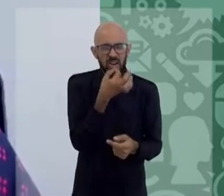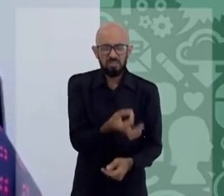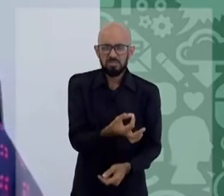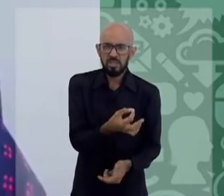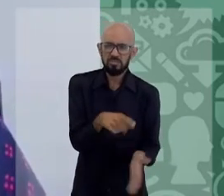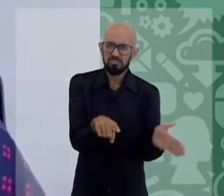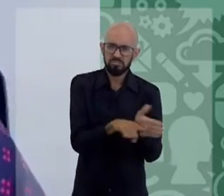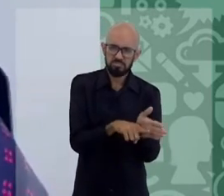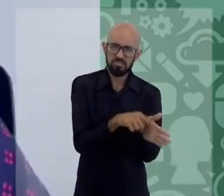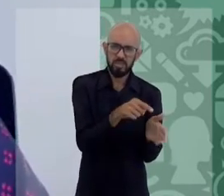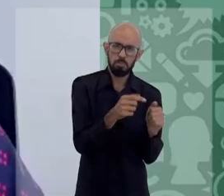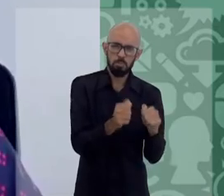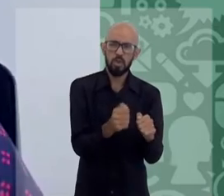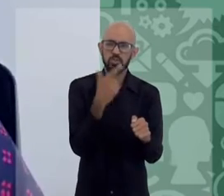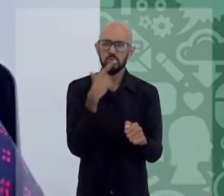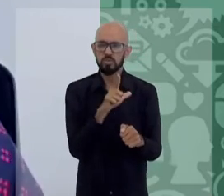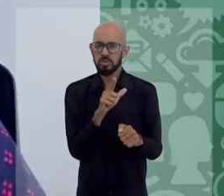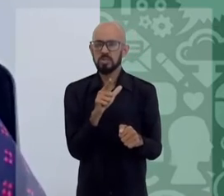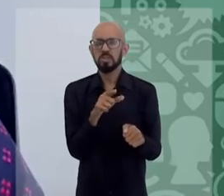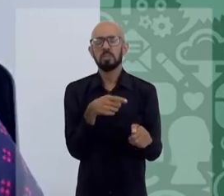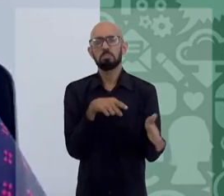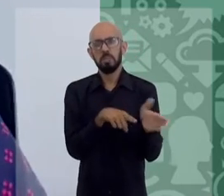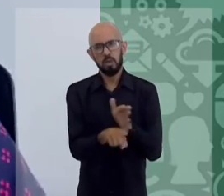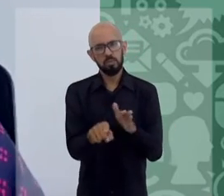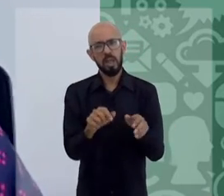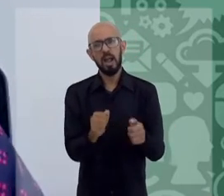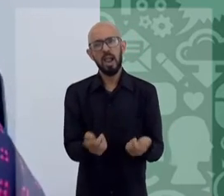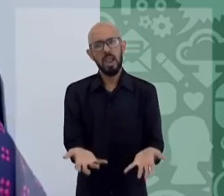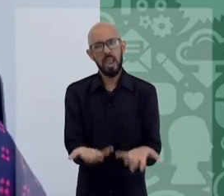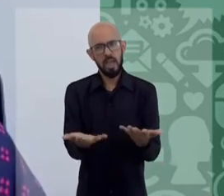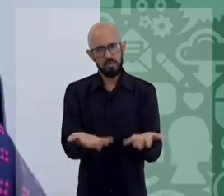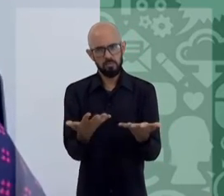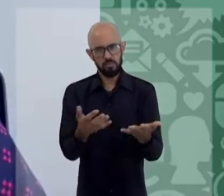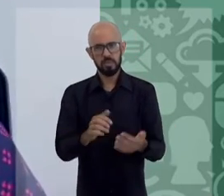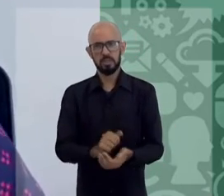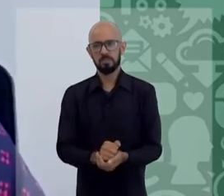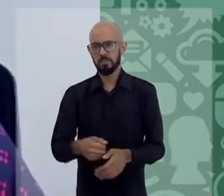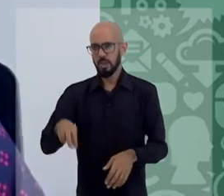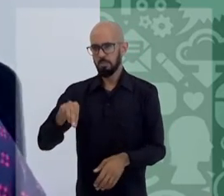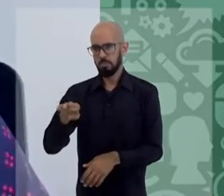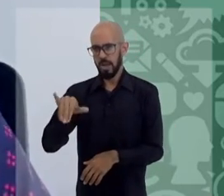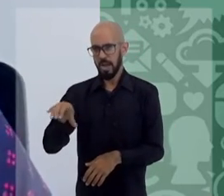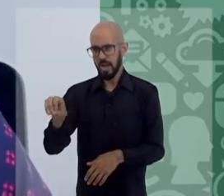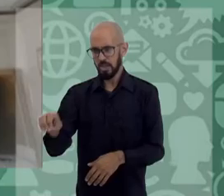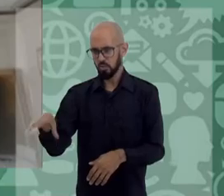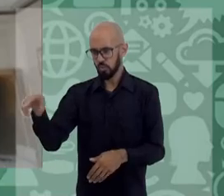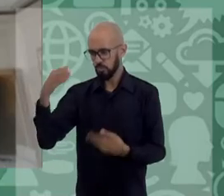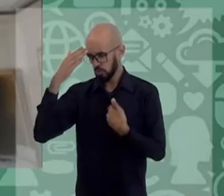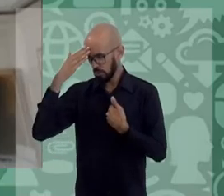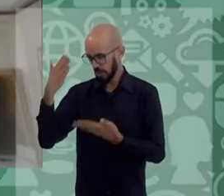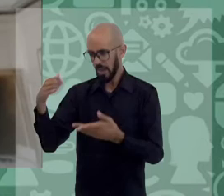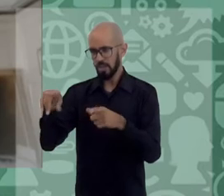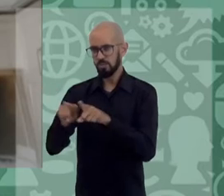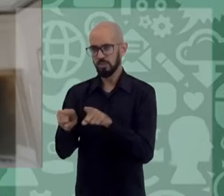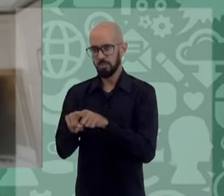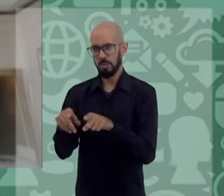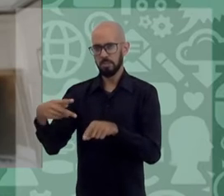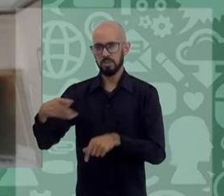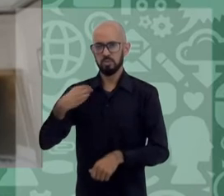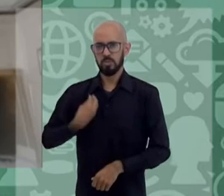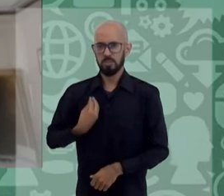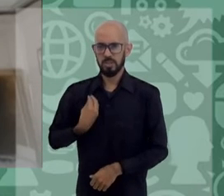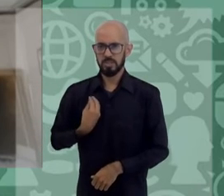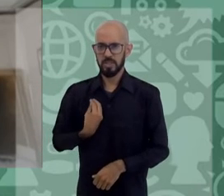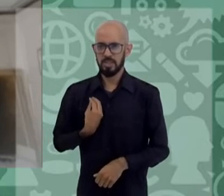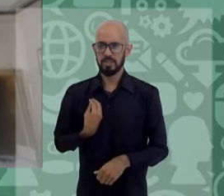não sejam duramente criticadas e possam sanar suas dúvidas de forma mais leve, vamos dizer assim. Márcio, muito obrigada